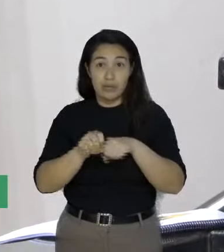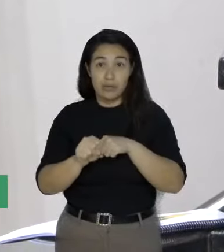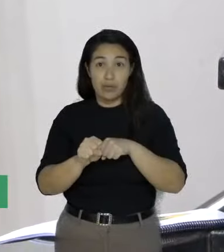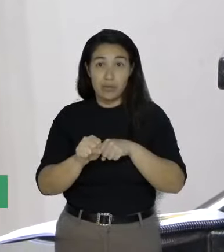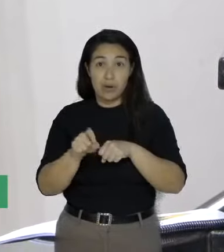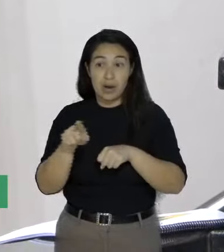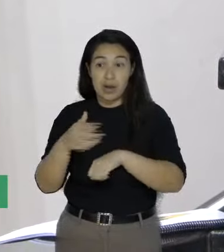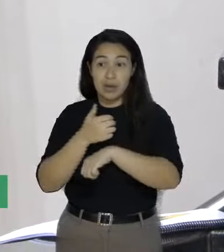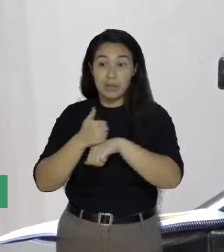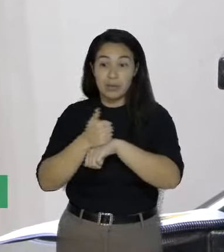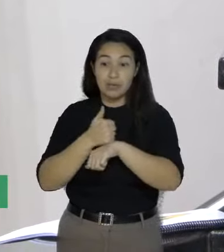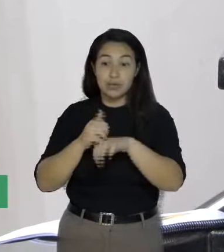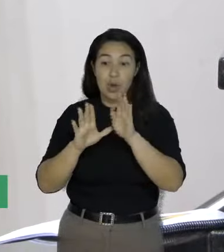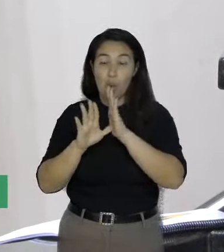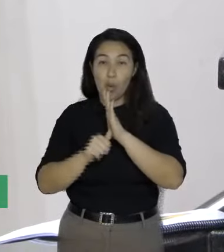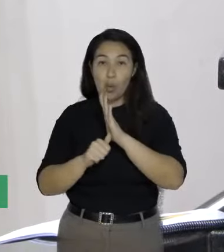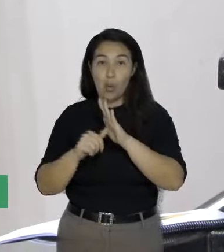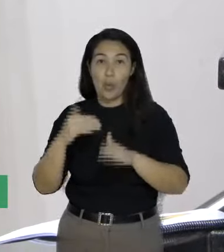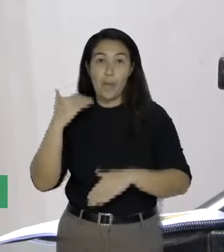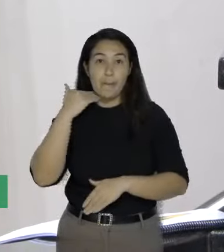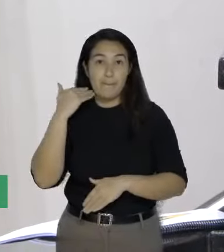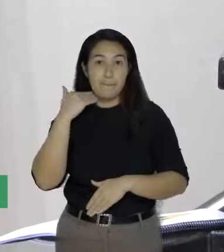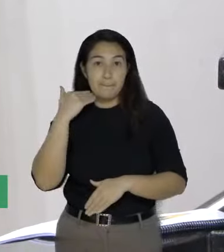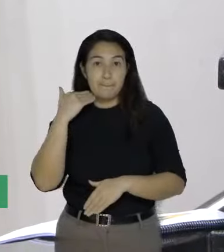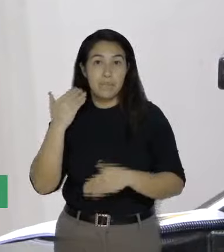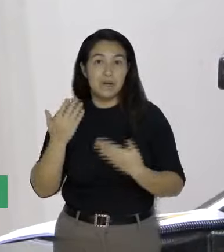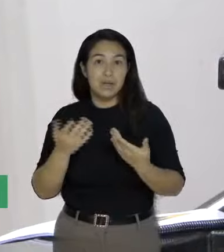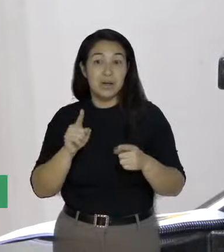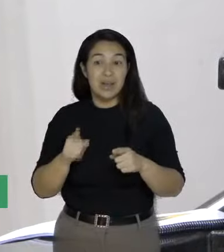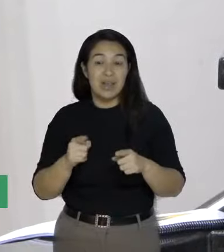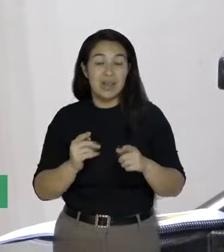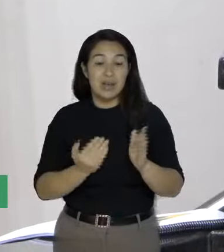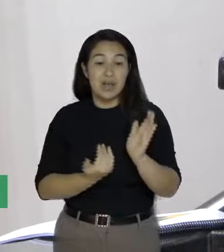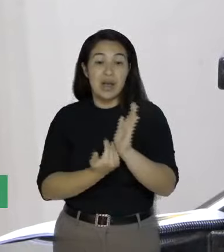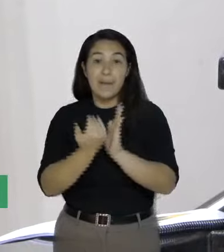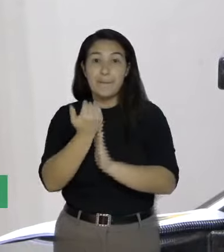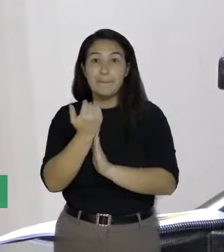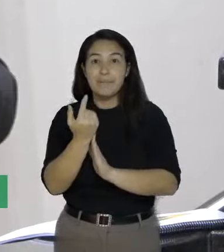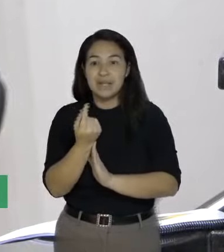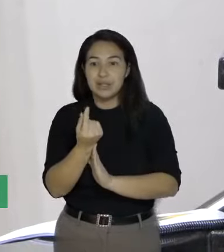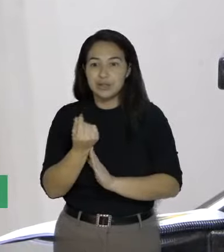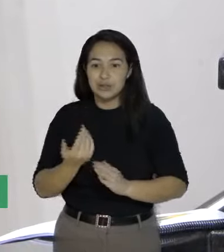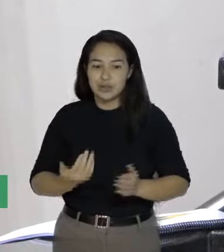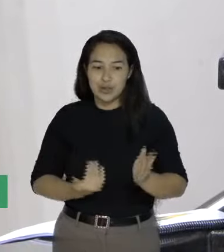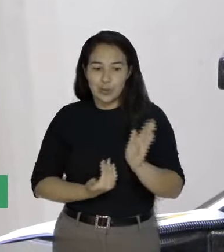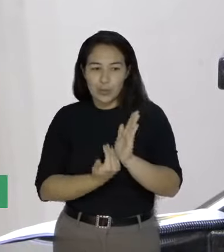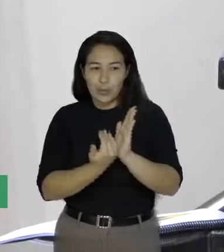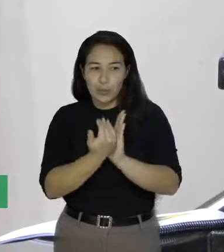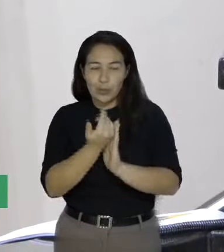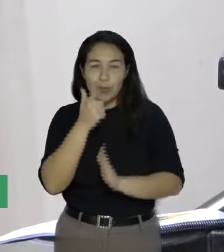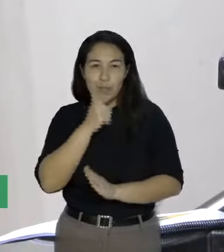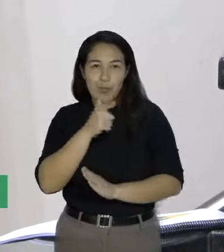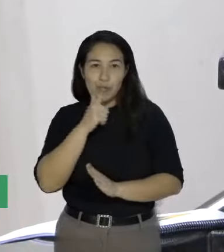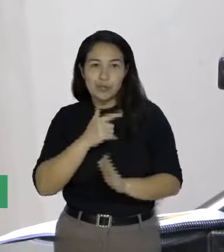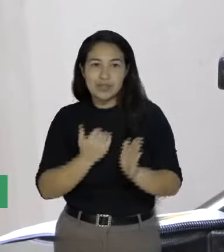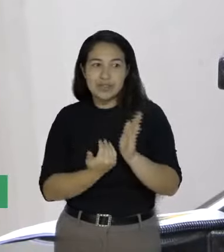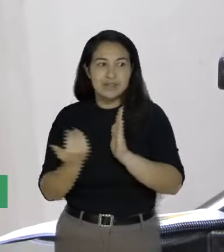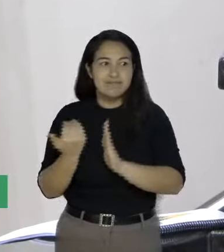um banco o risco é menor o lucro é maior e passaram a migrar essa atividade